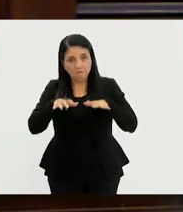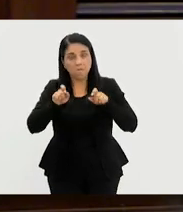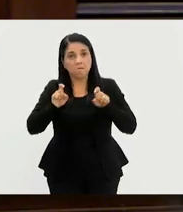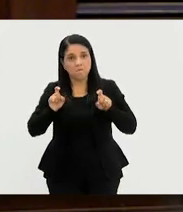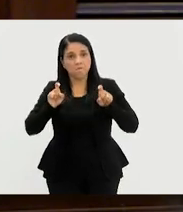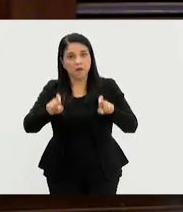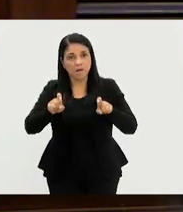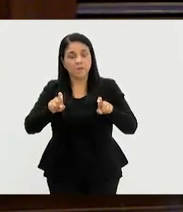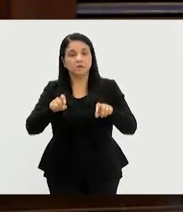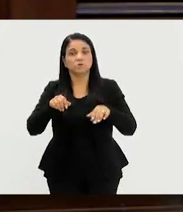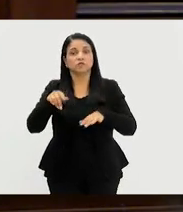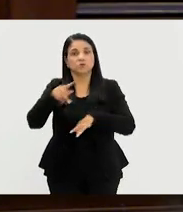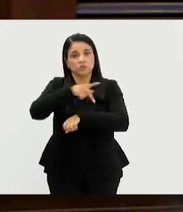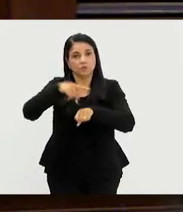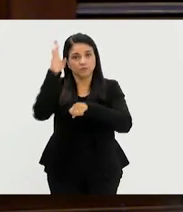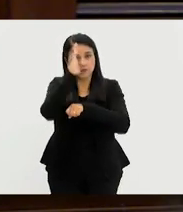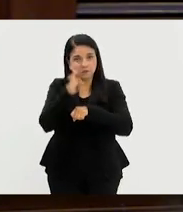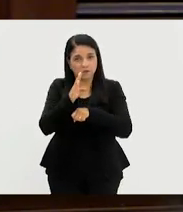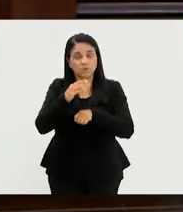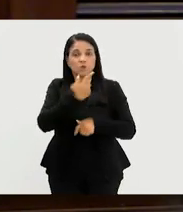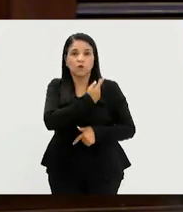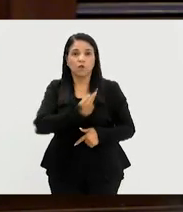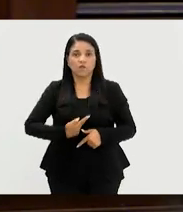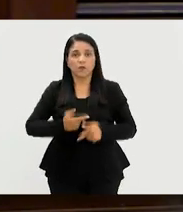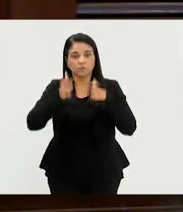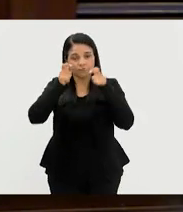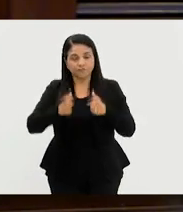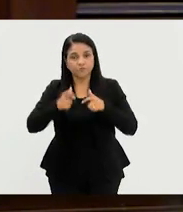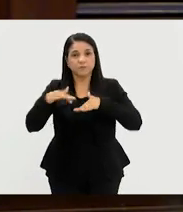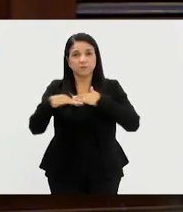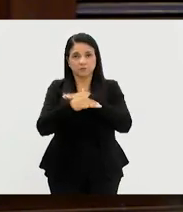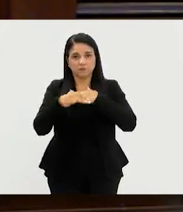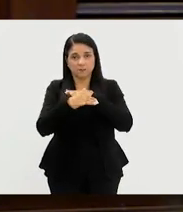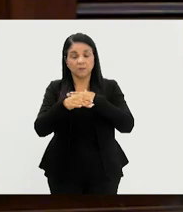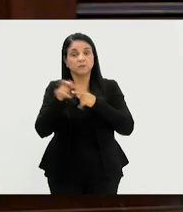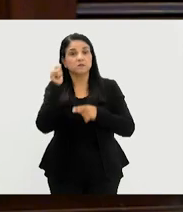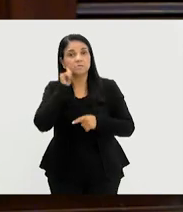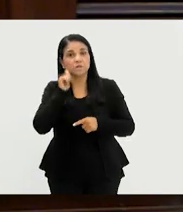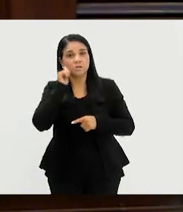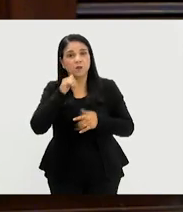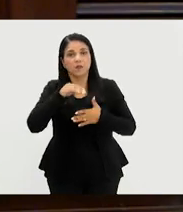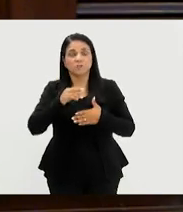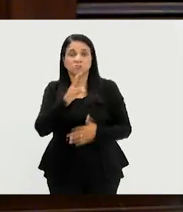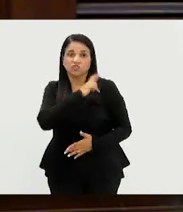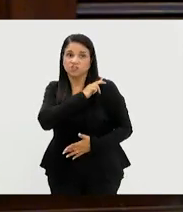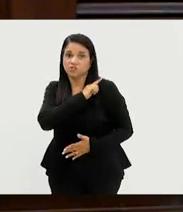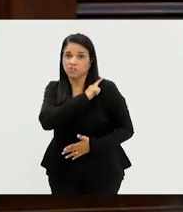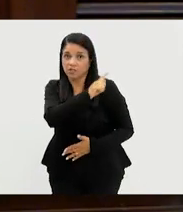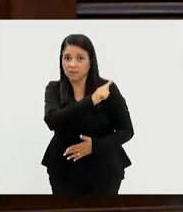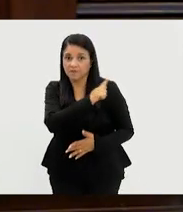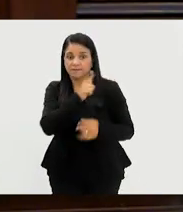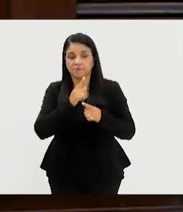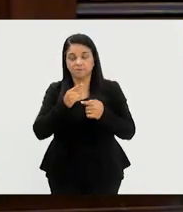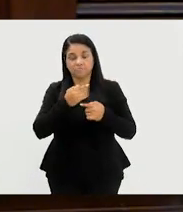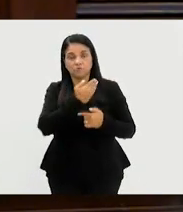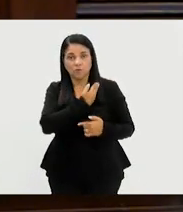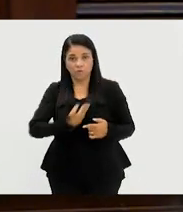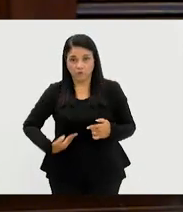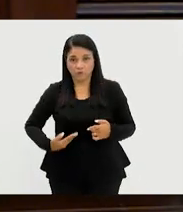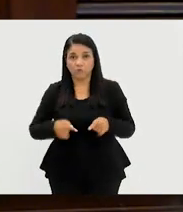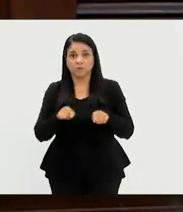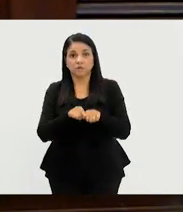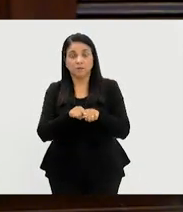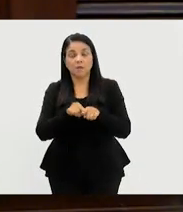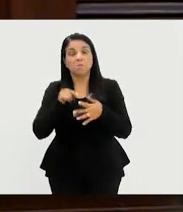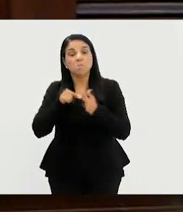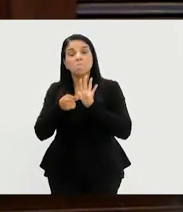locais, assim como a proporção de mulheres em posições gerenciais. Esses são indicadores